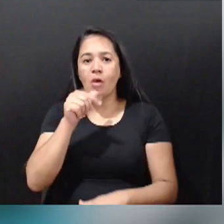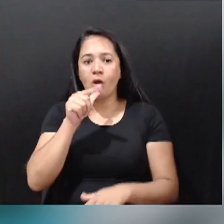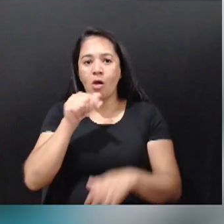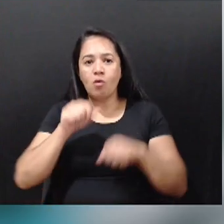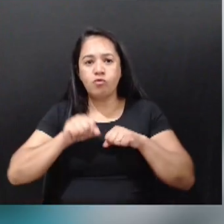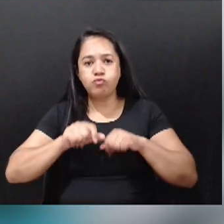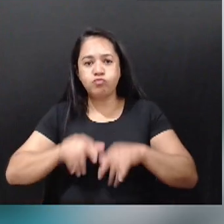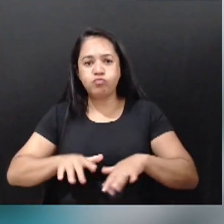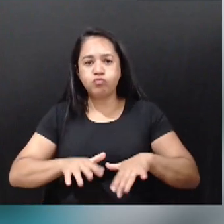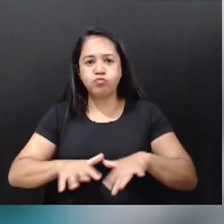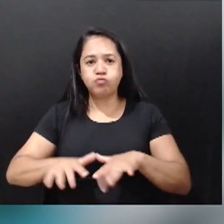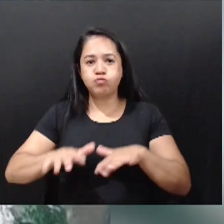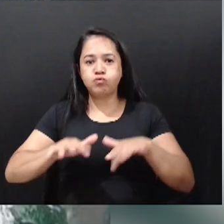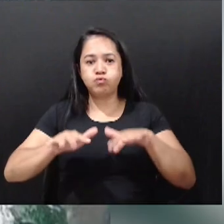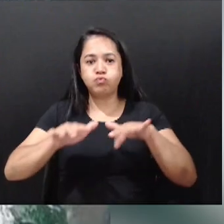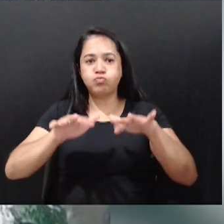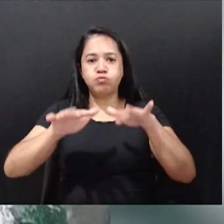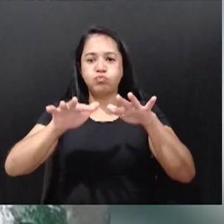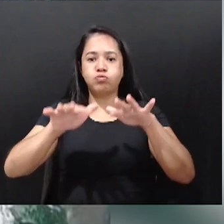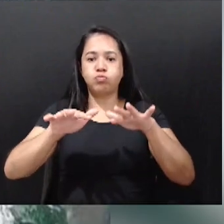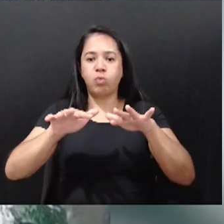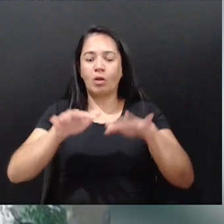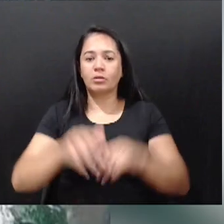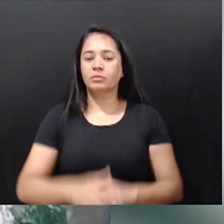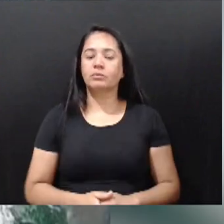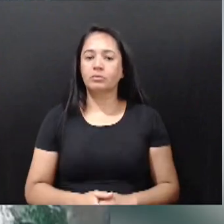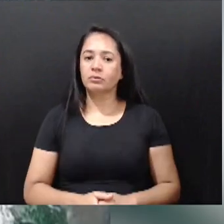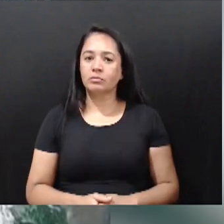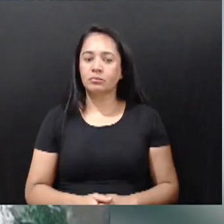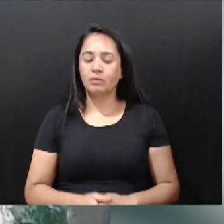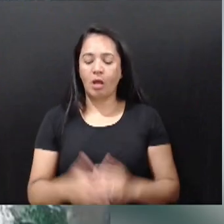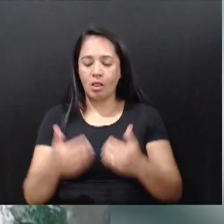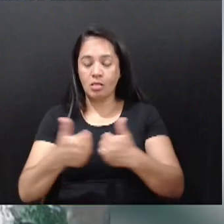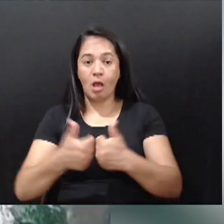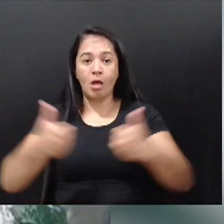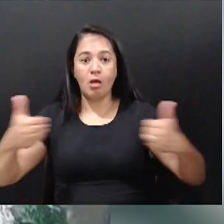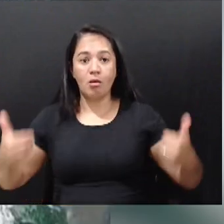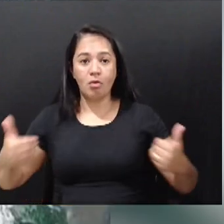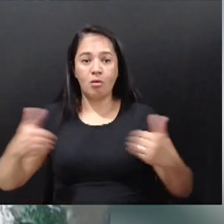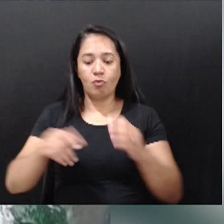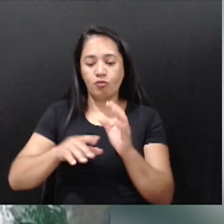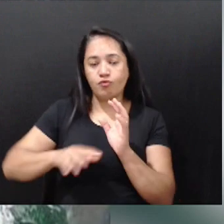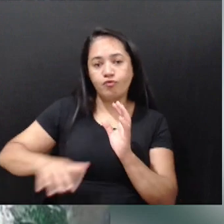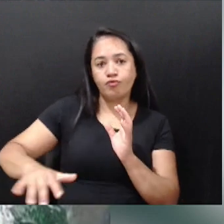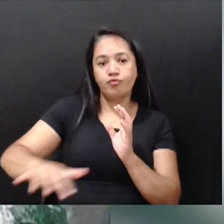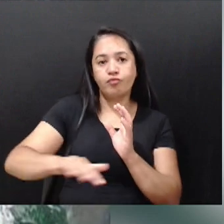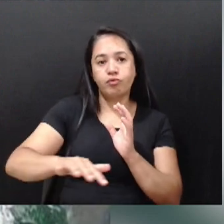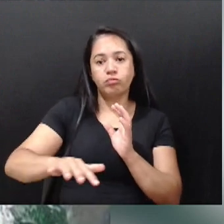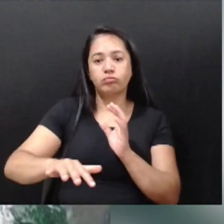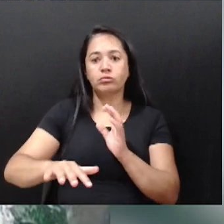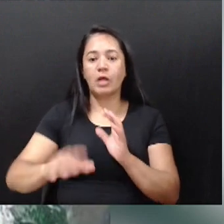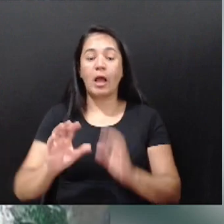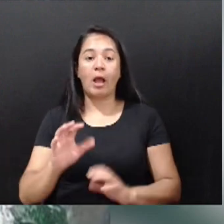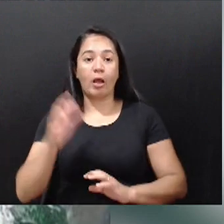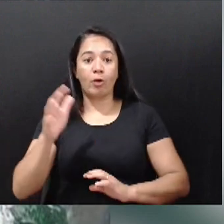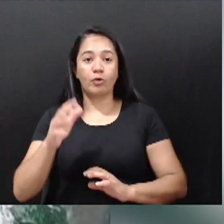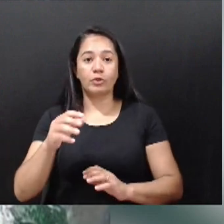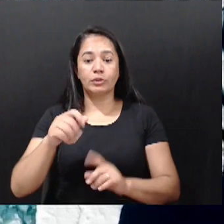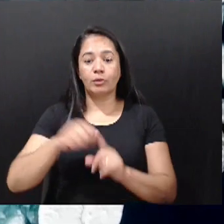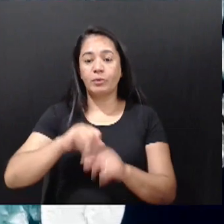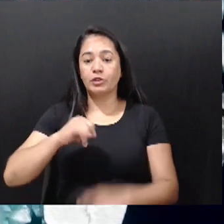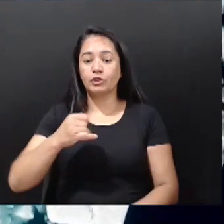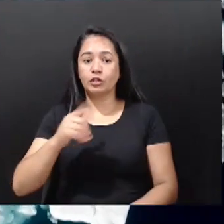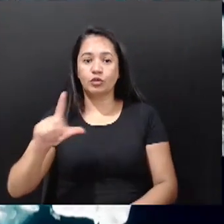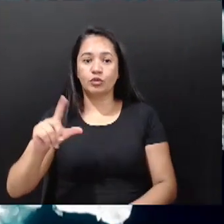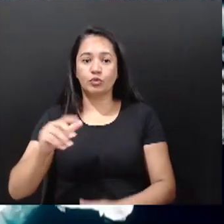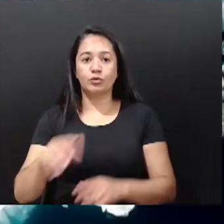na costa sudeste do Alasca. A separação da ilha, chamada Prock Knob, ocorreu entre julho e agosto deste ano.